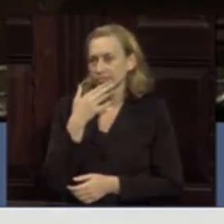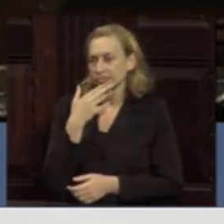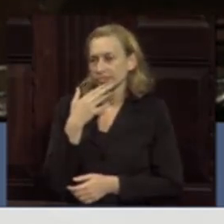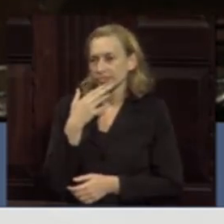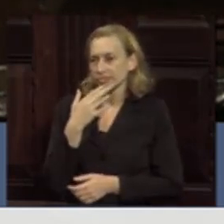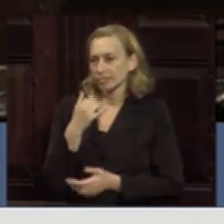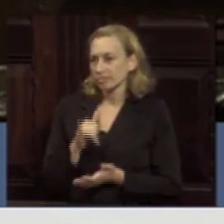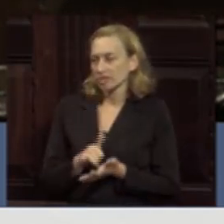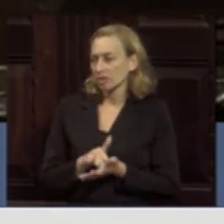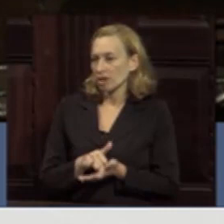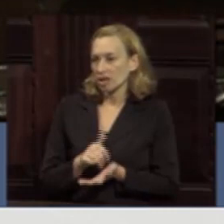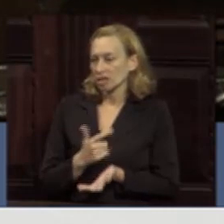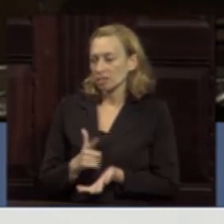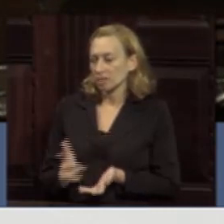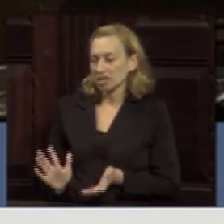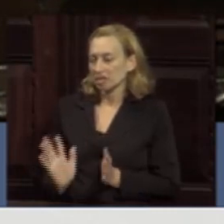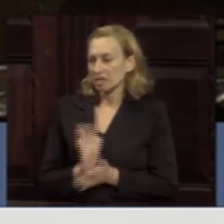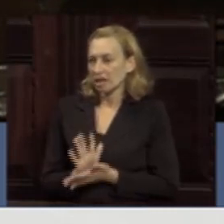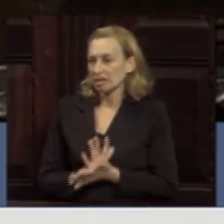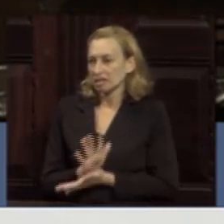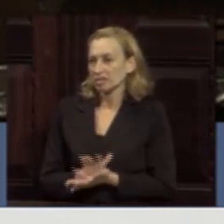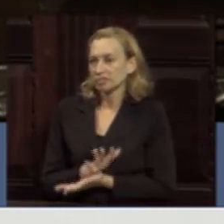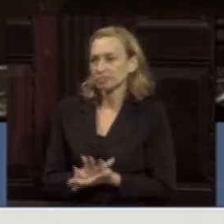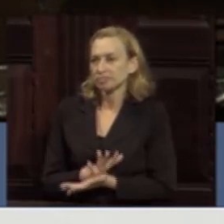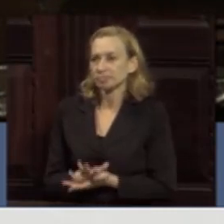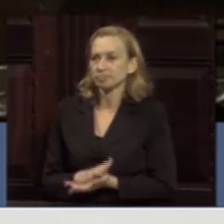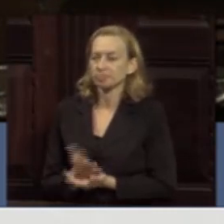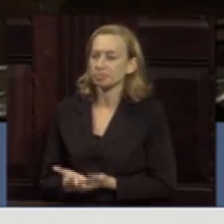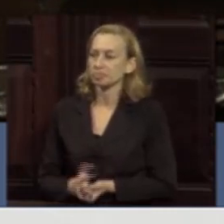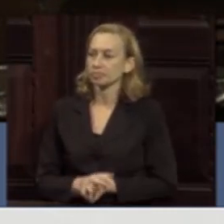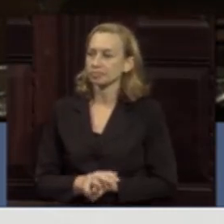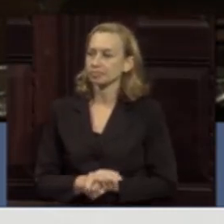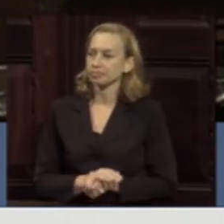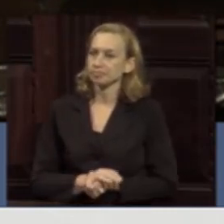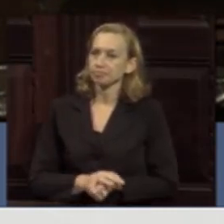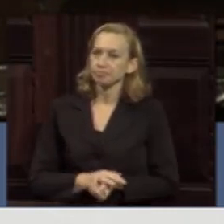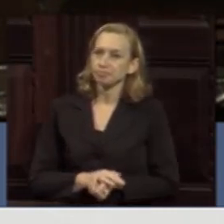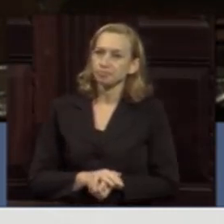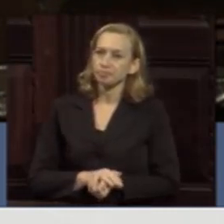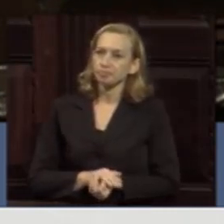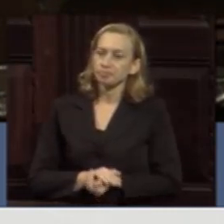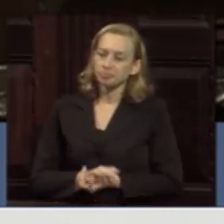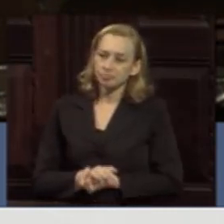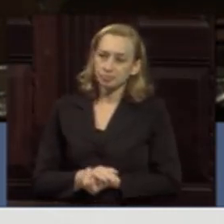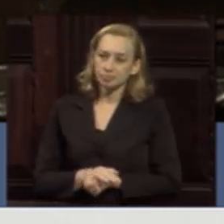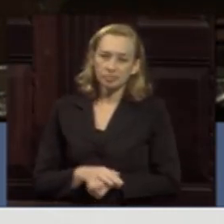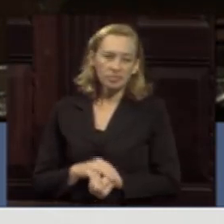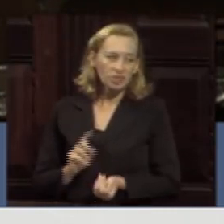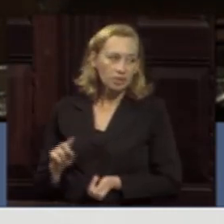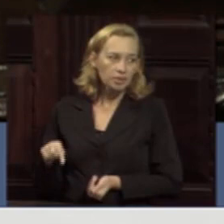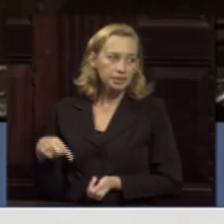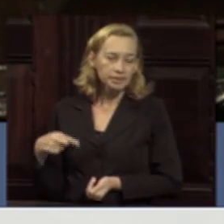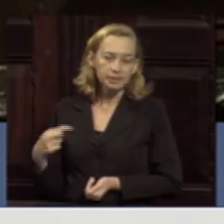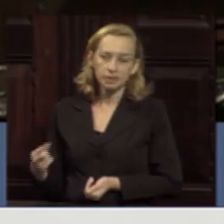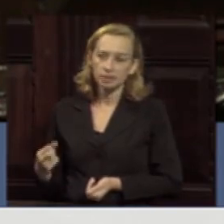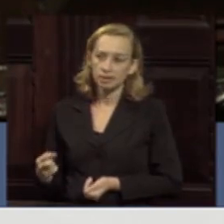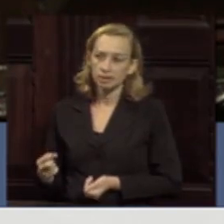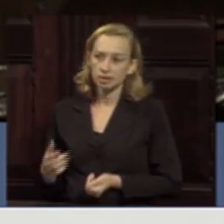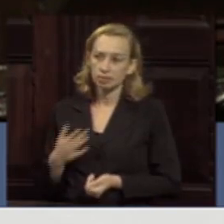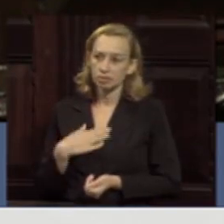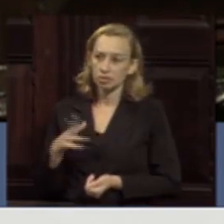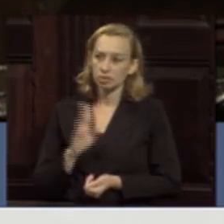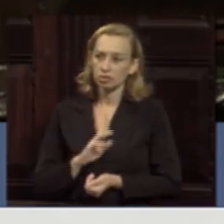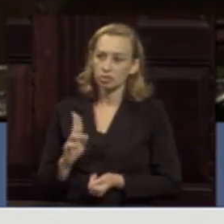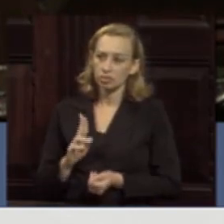celular com código 067 de Bonito, e ela vem repetindo, daqui a pouco o meu nome aparece